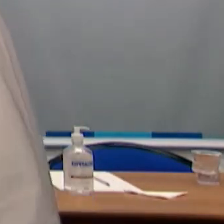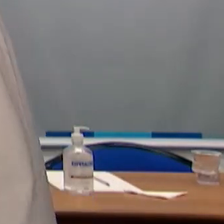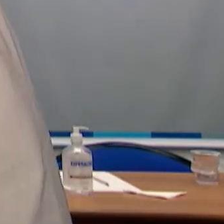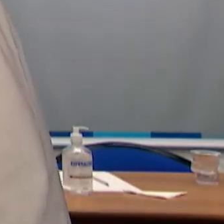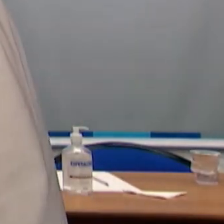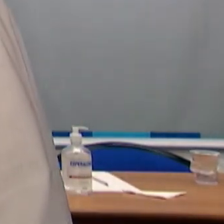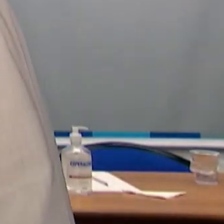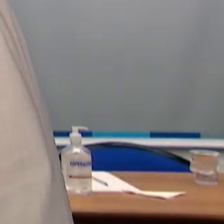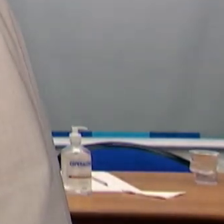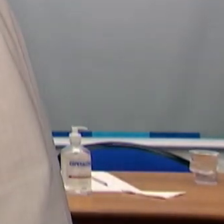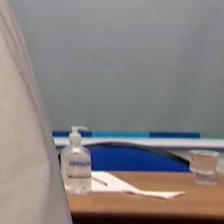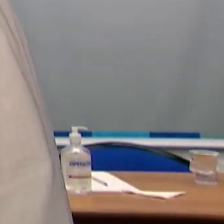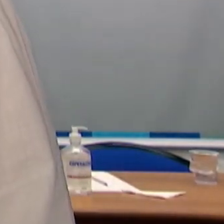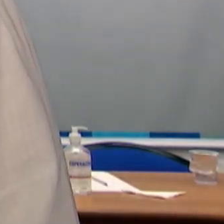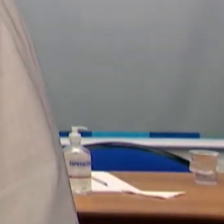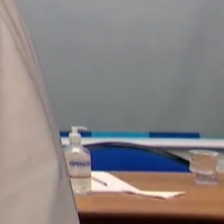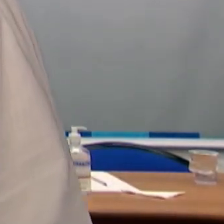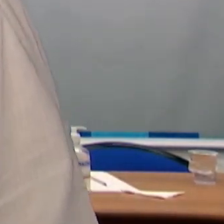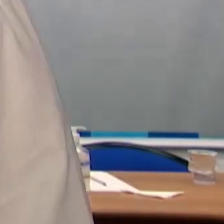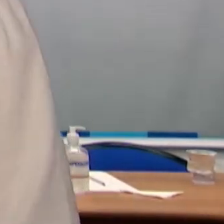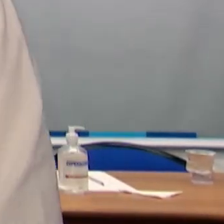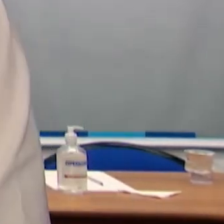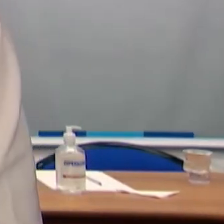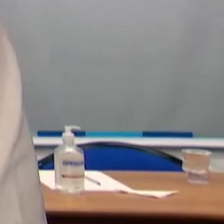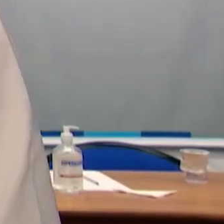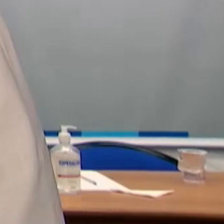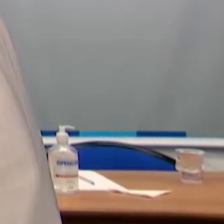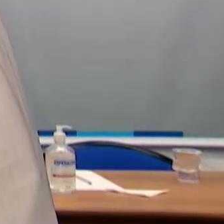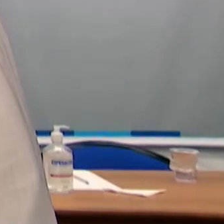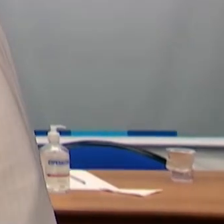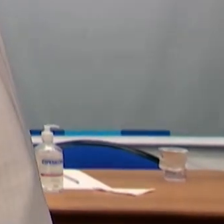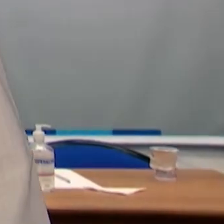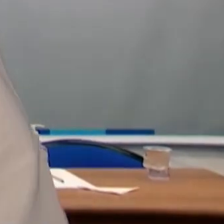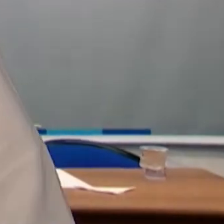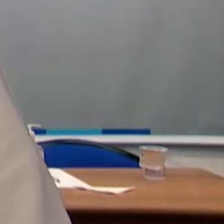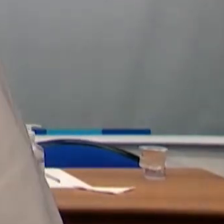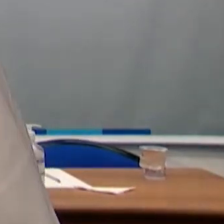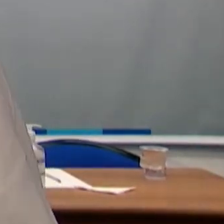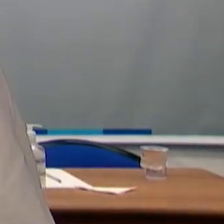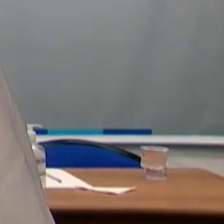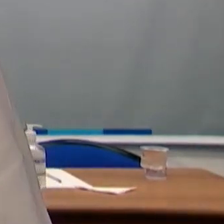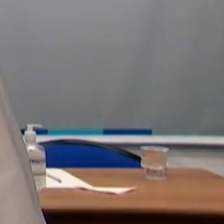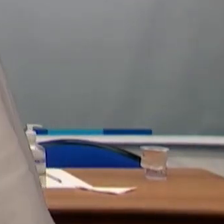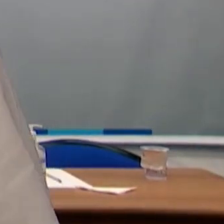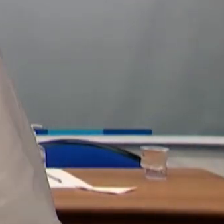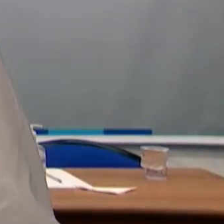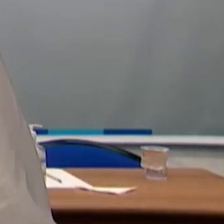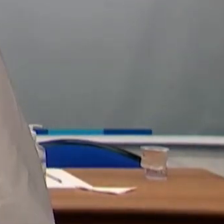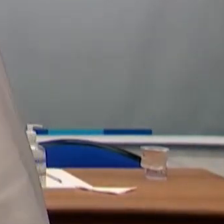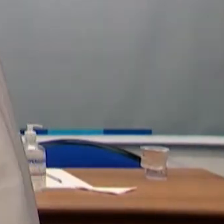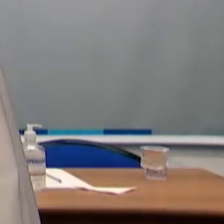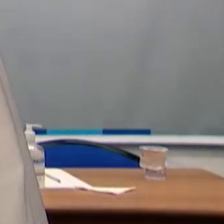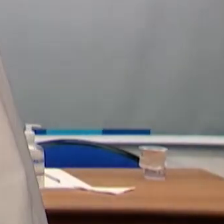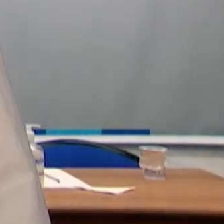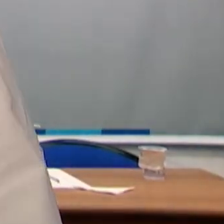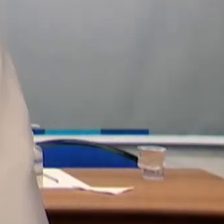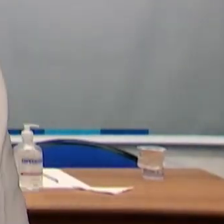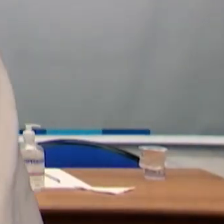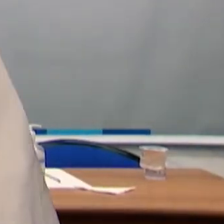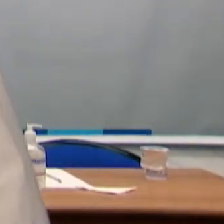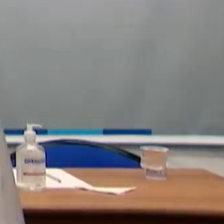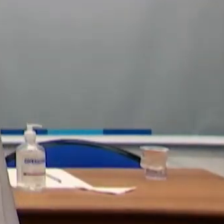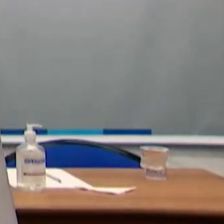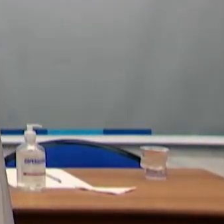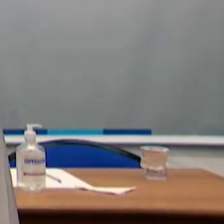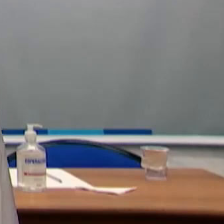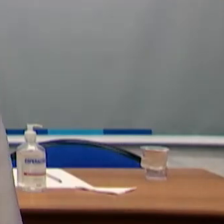tiveram contato com a plataforma através do WhatsApp, tiveram uma aprovação fantástica,